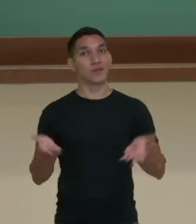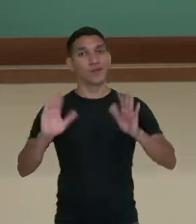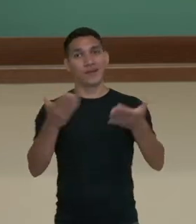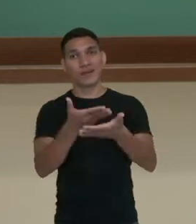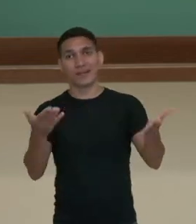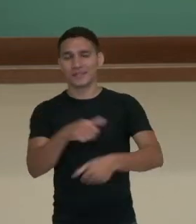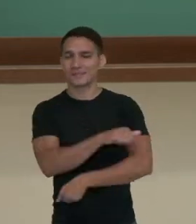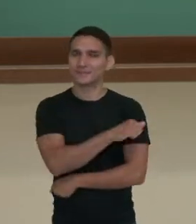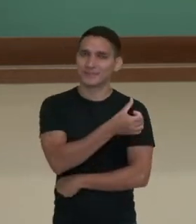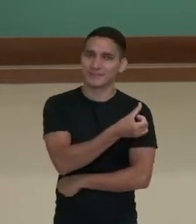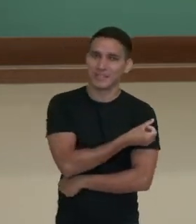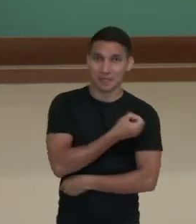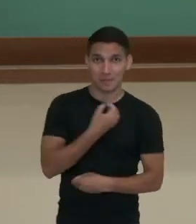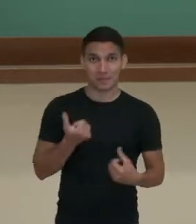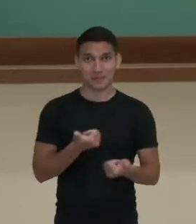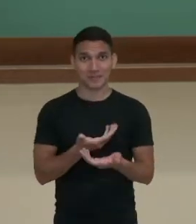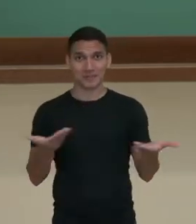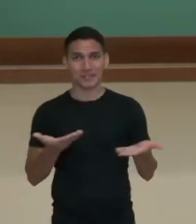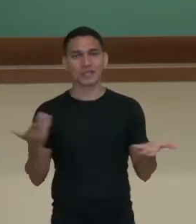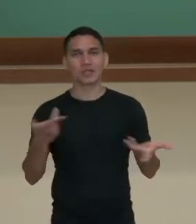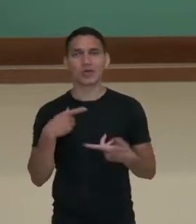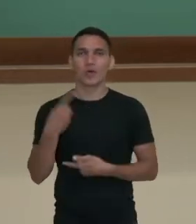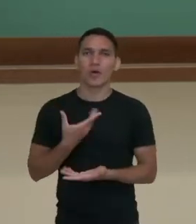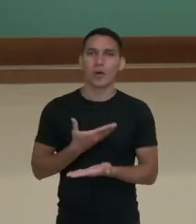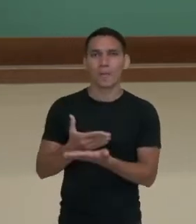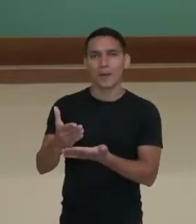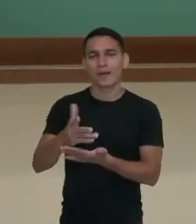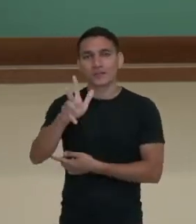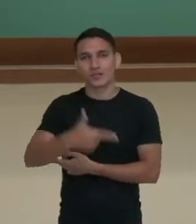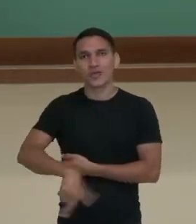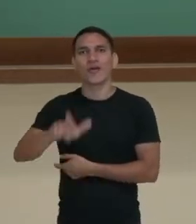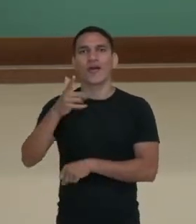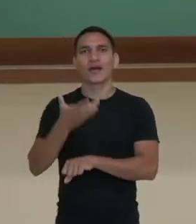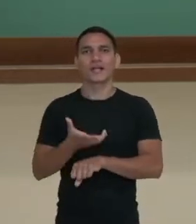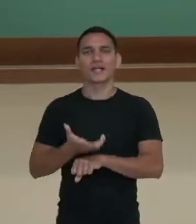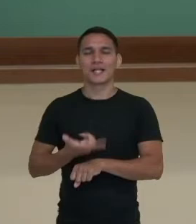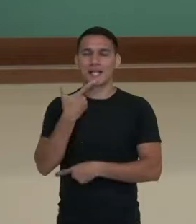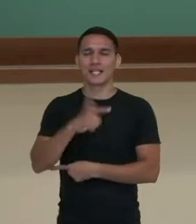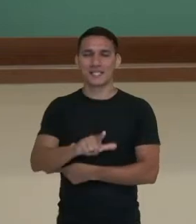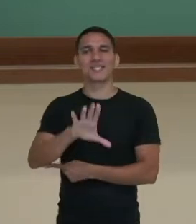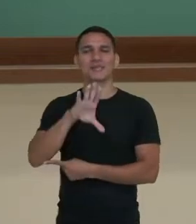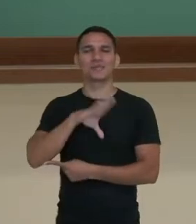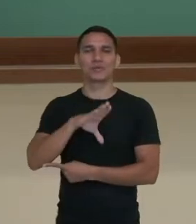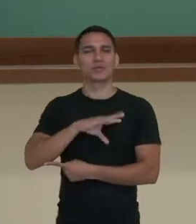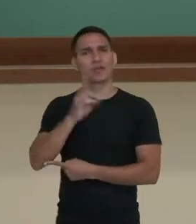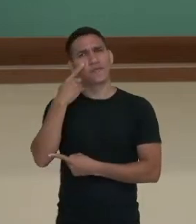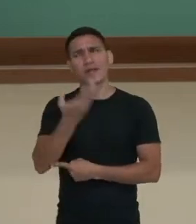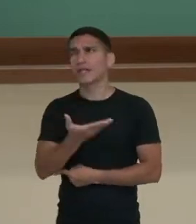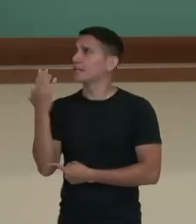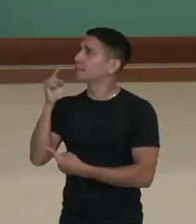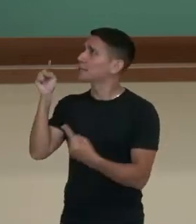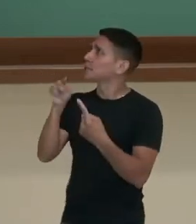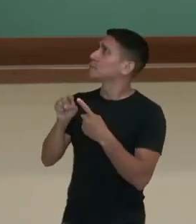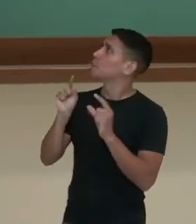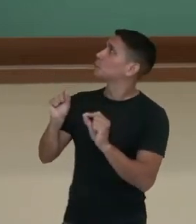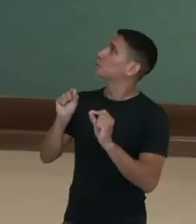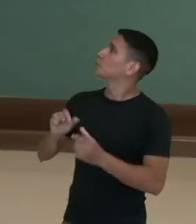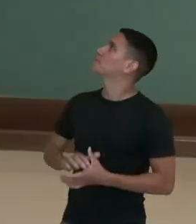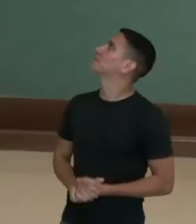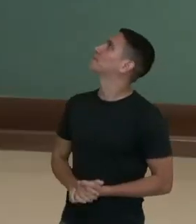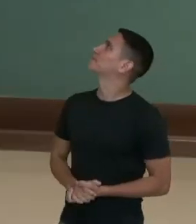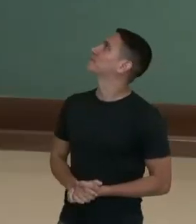Olá, alunos do sexto ano, tudo bem com vocês? Estamos começando mais uma aula de língua portuguesa. Vamos conferir os nossos objetivos?